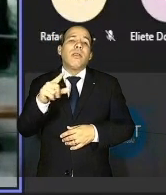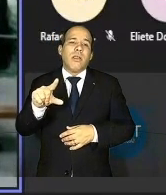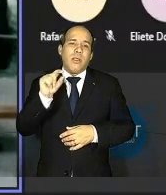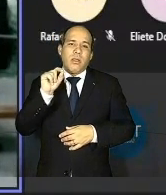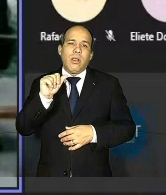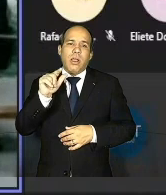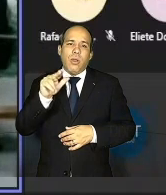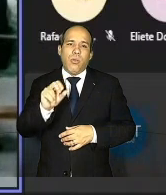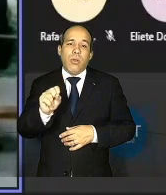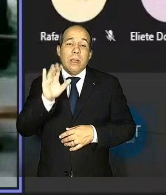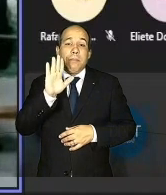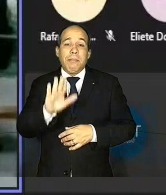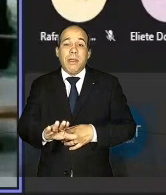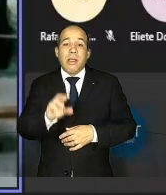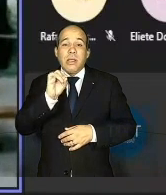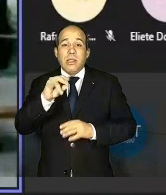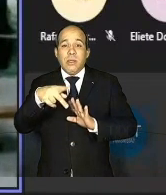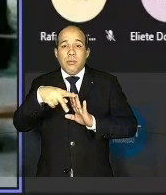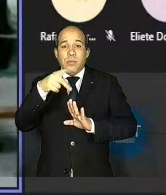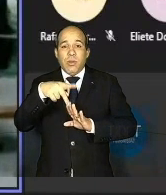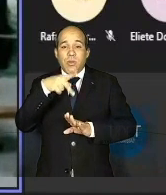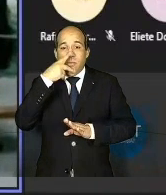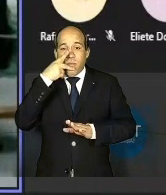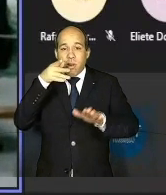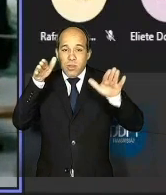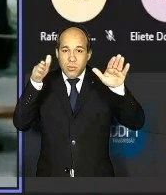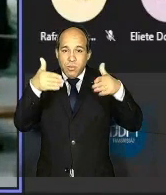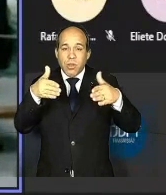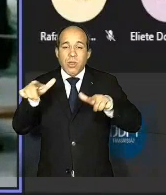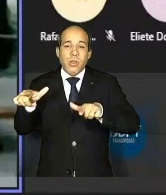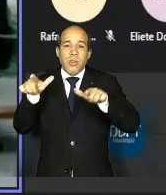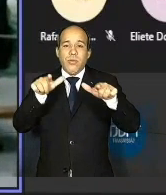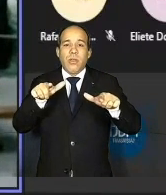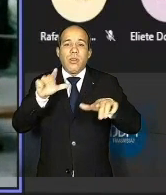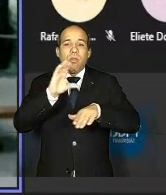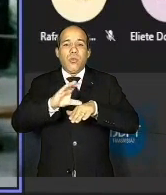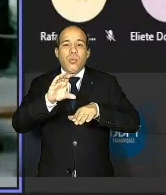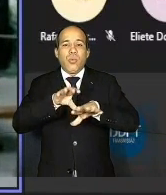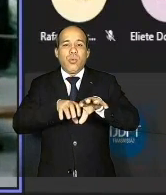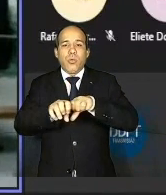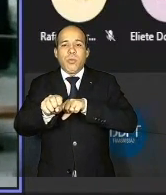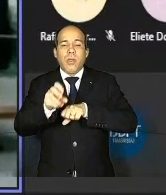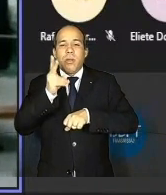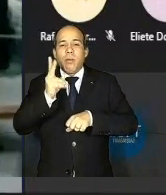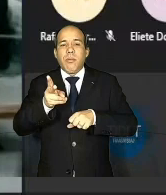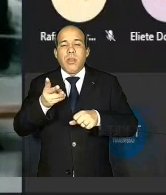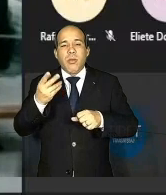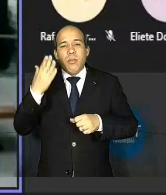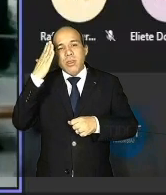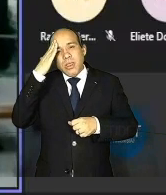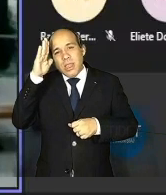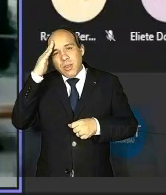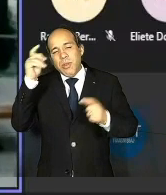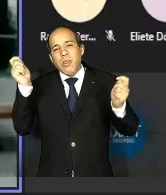por opção do aluno. Embora mencionada a portaria seja específica para expedição de diploma, a mesma interpretação